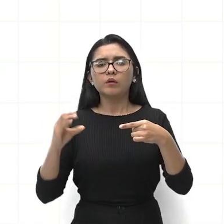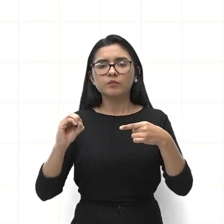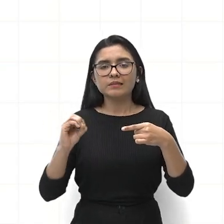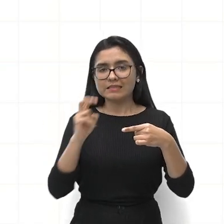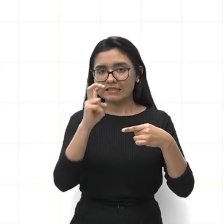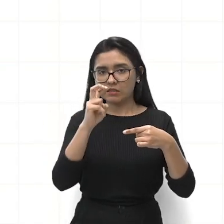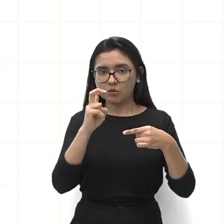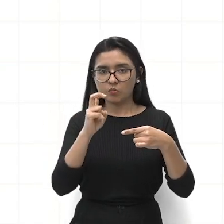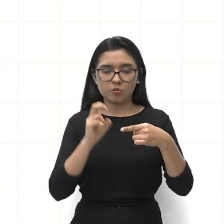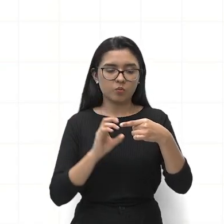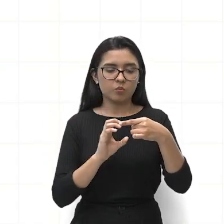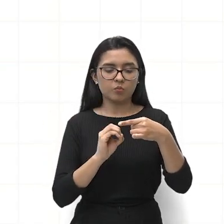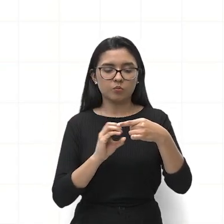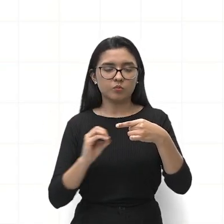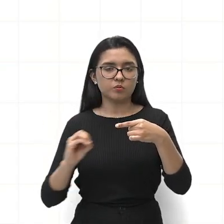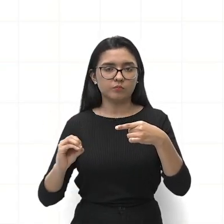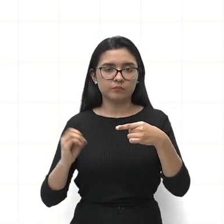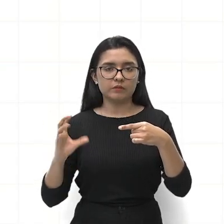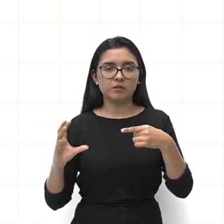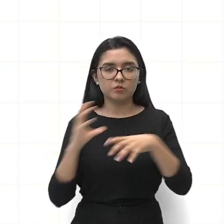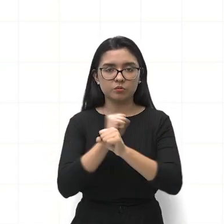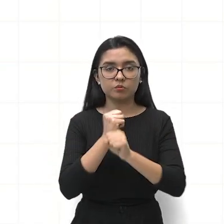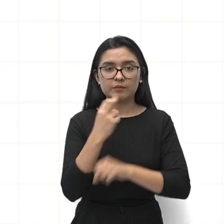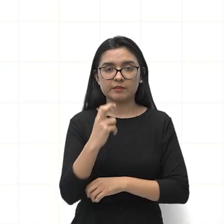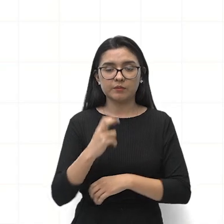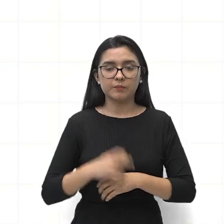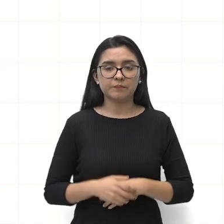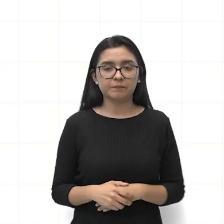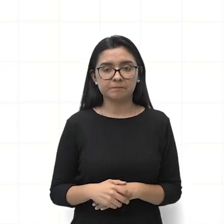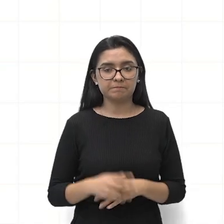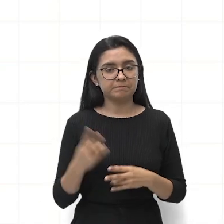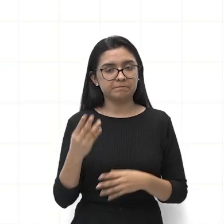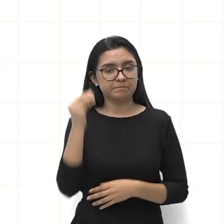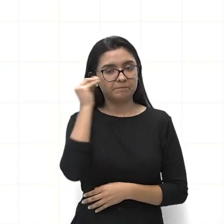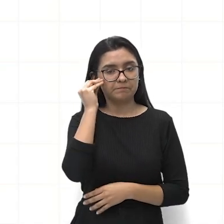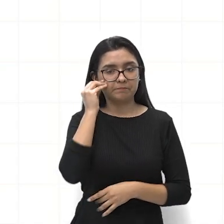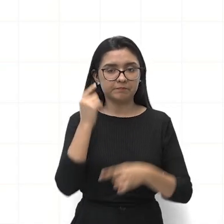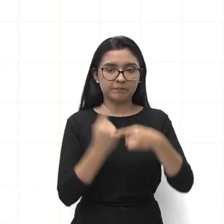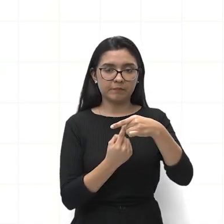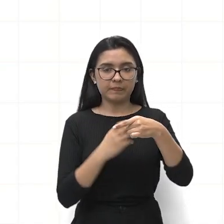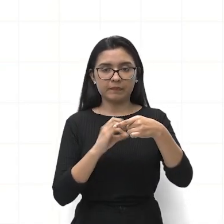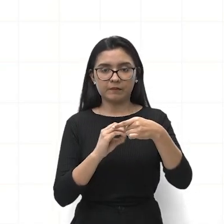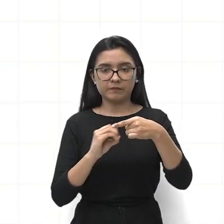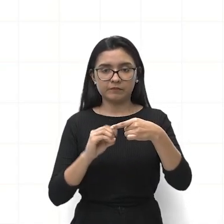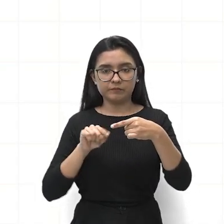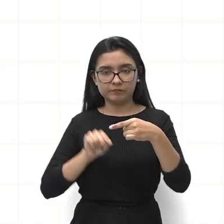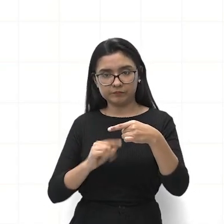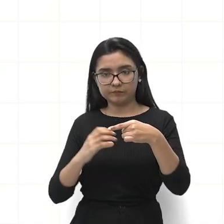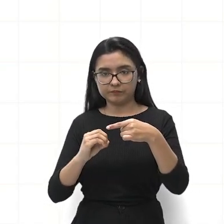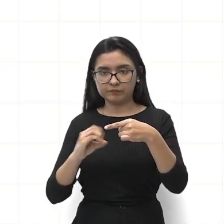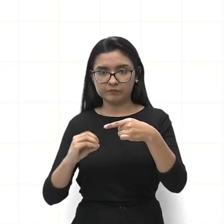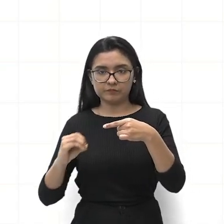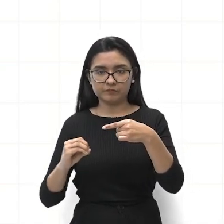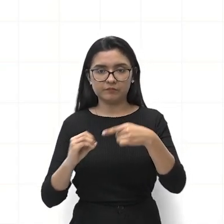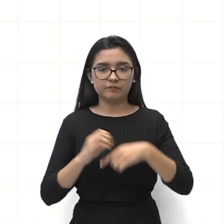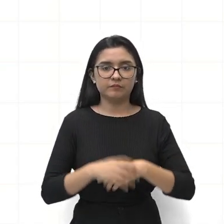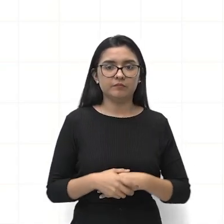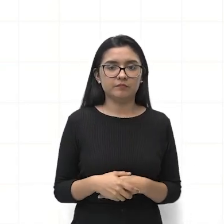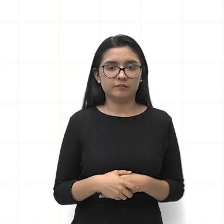5 zeros, ó. Olha só. 1, 2, 3, 4, 5. Ou